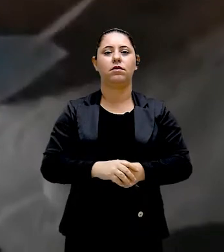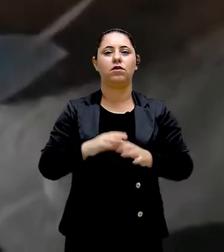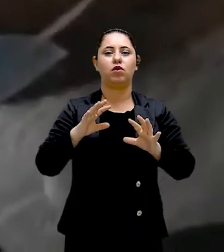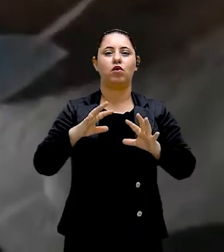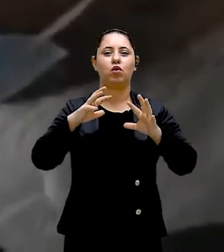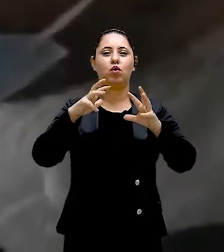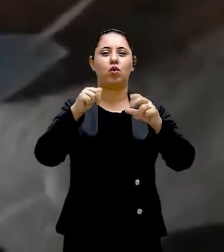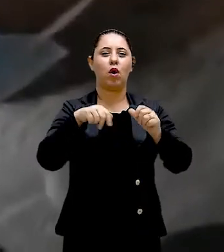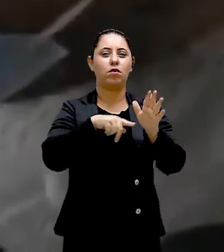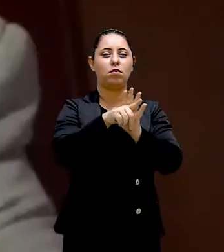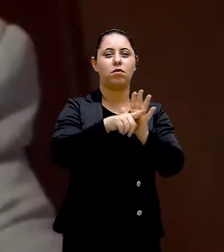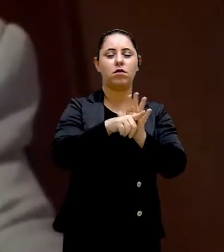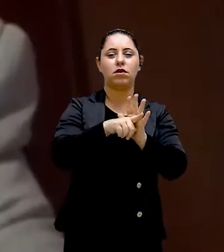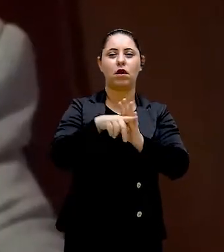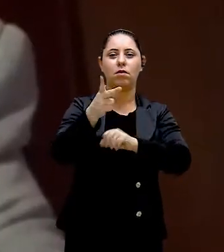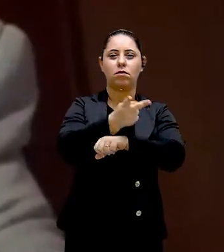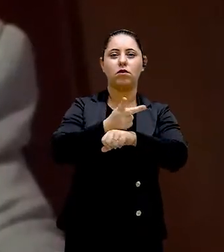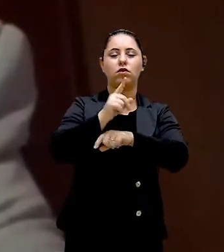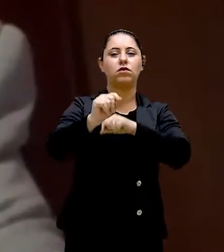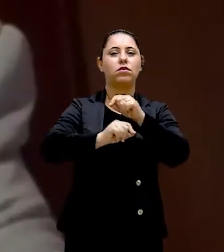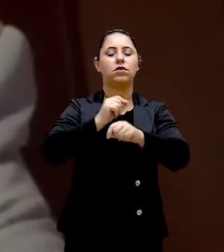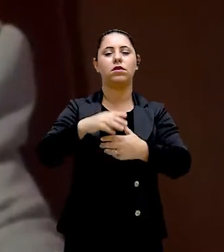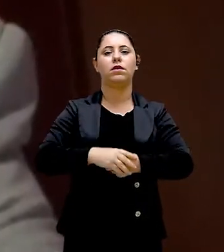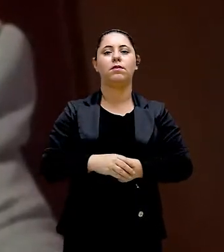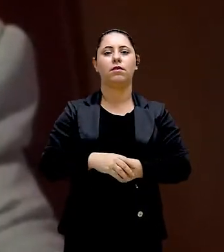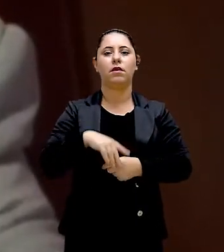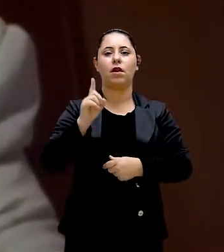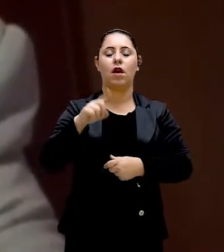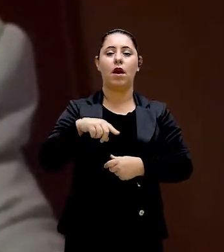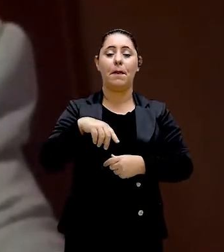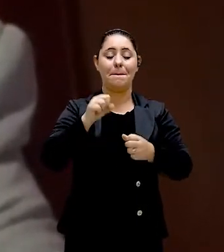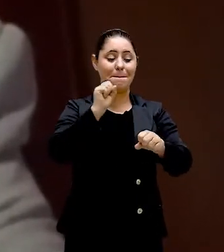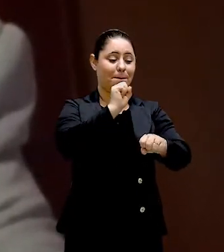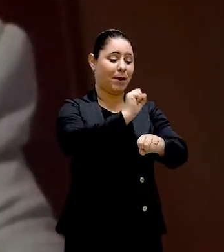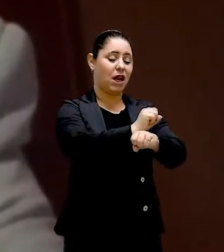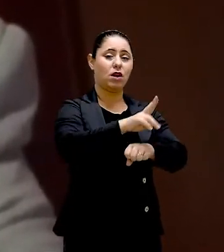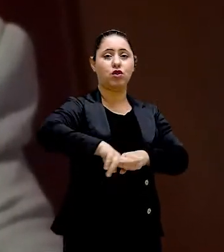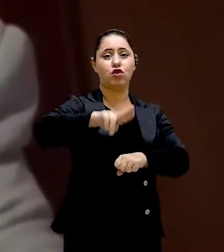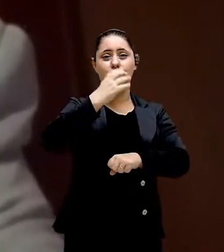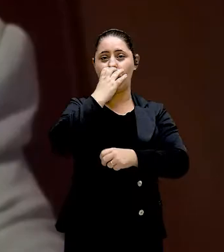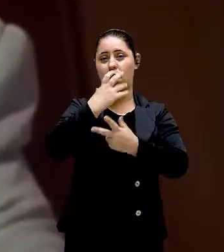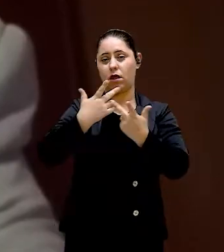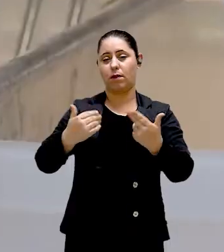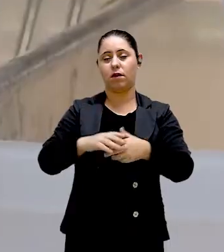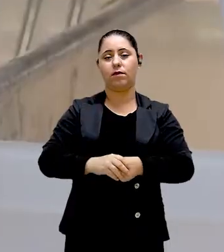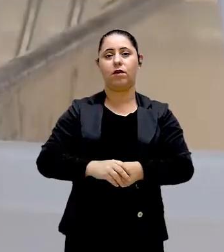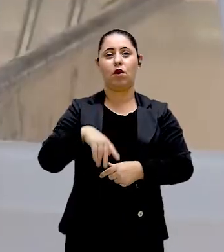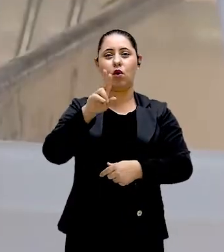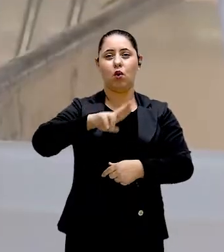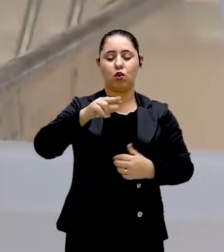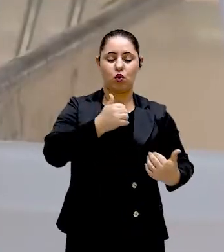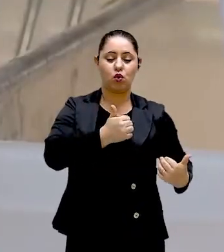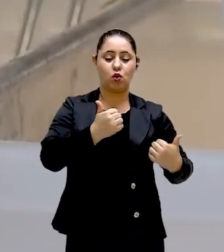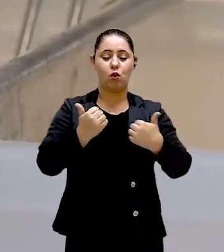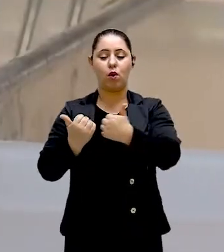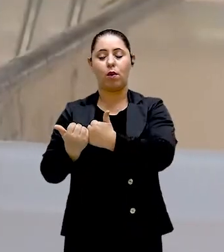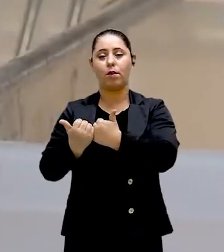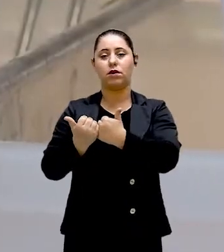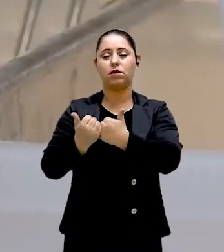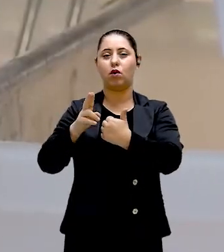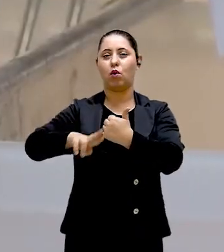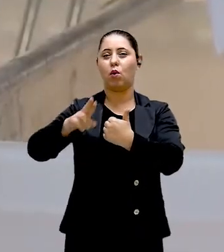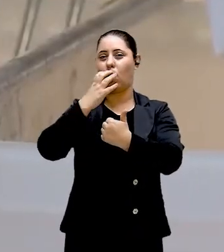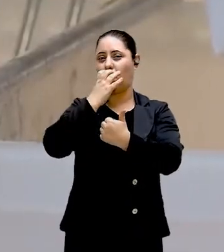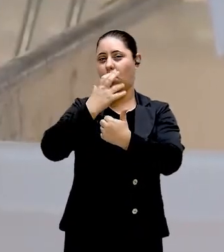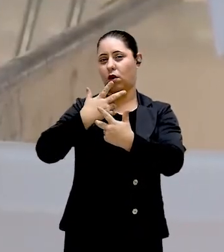pesquisadores, buscamos deixar de usar os animais, né? É substituir o uso de animais. Uma